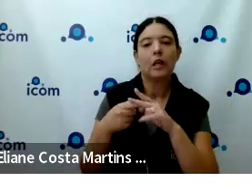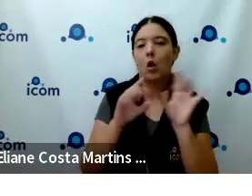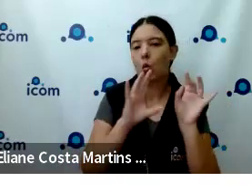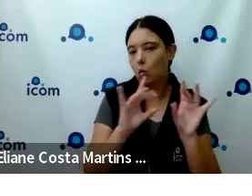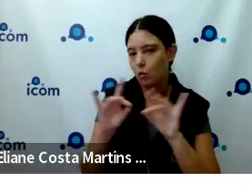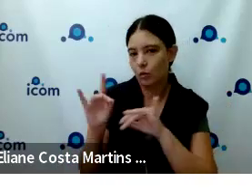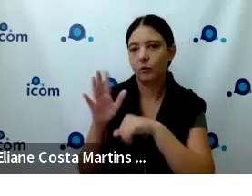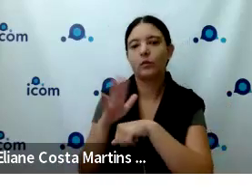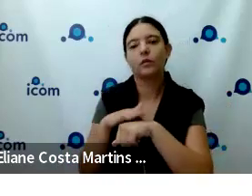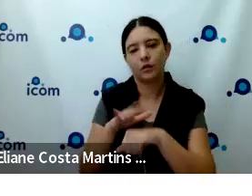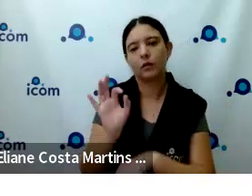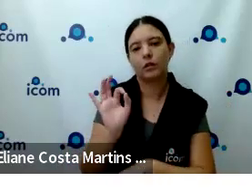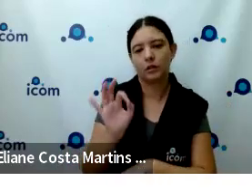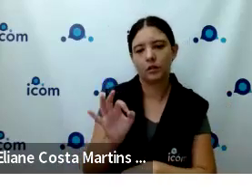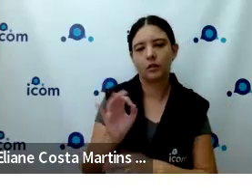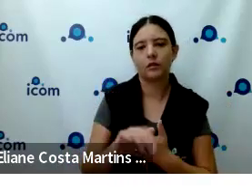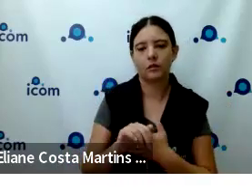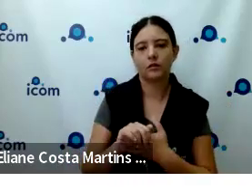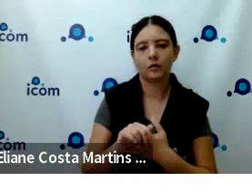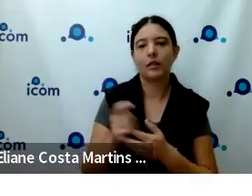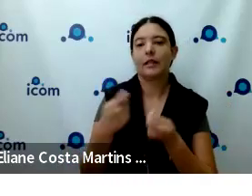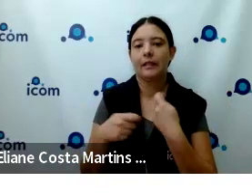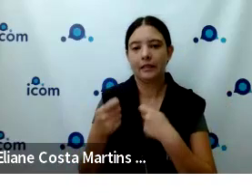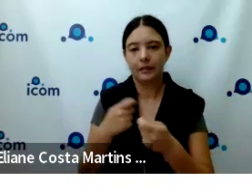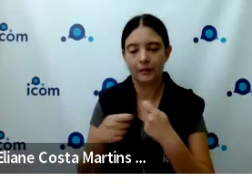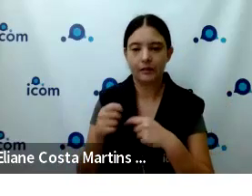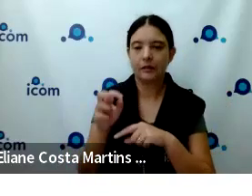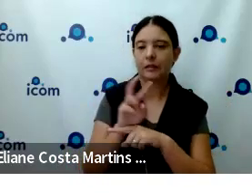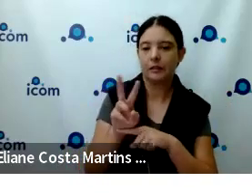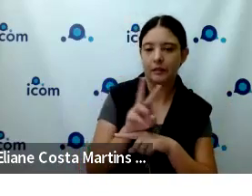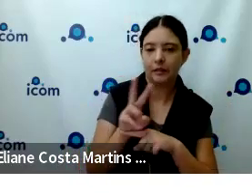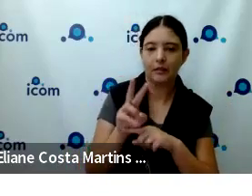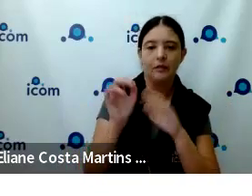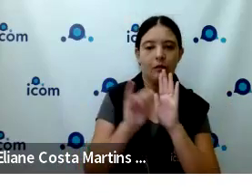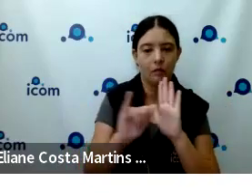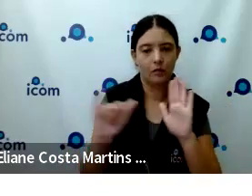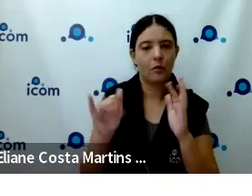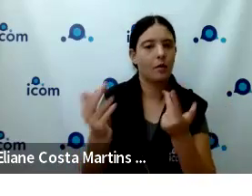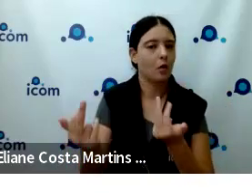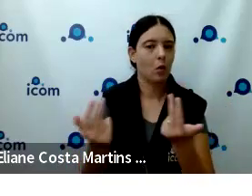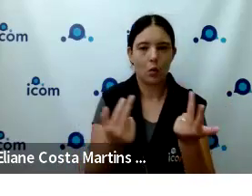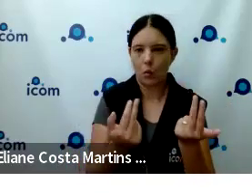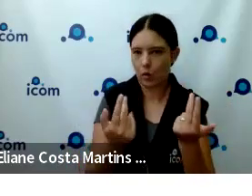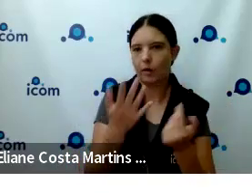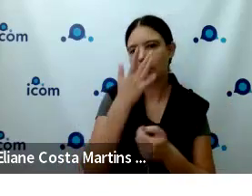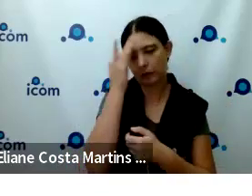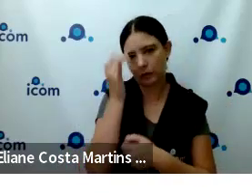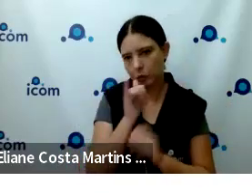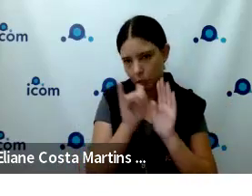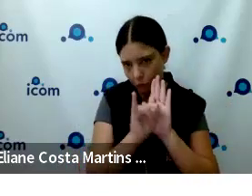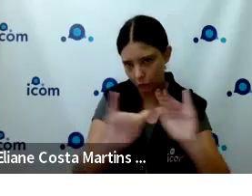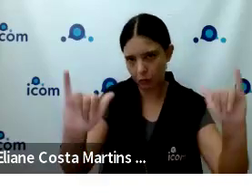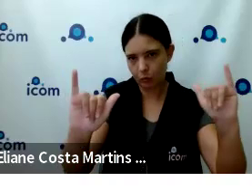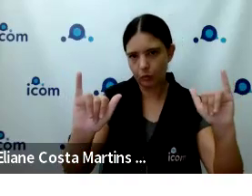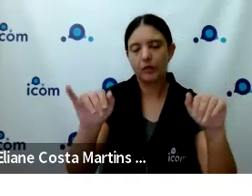automaticamente. A administração fiscal informa igualmente o contribuinte da